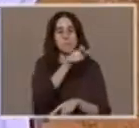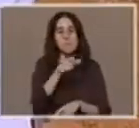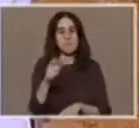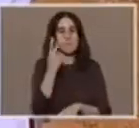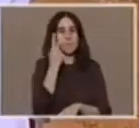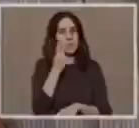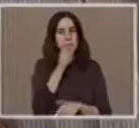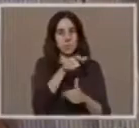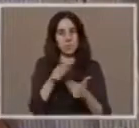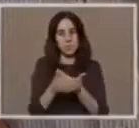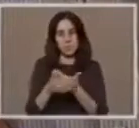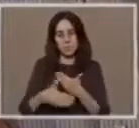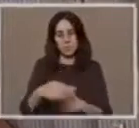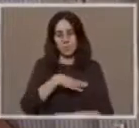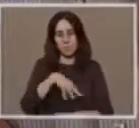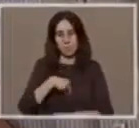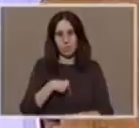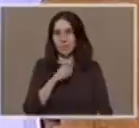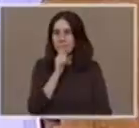a vida do mundo que há de vir. Amém.